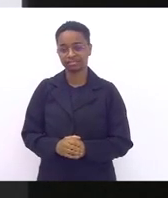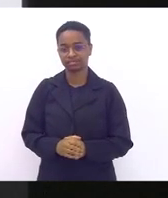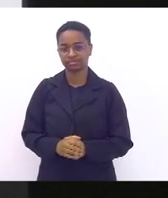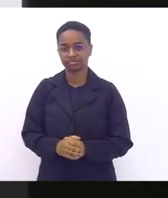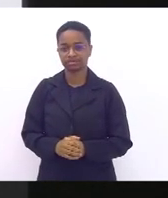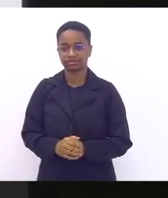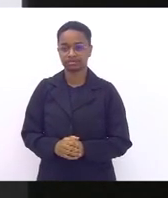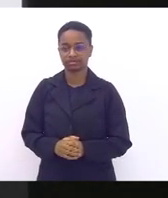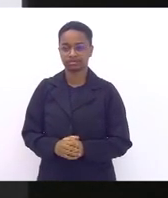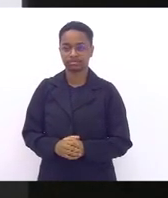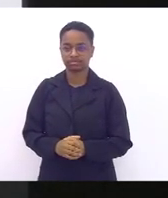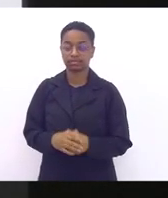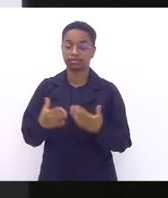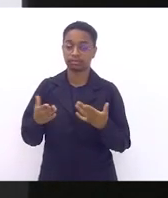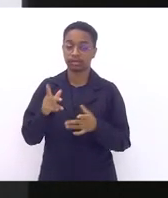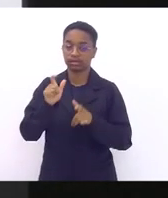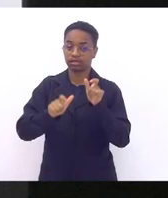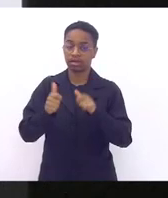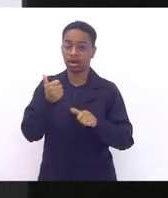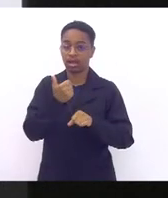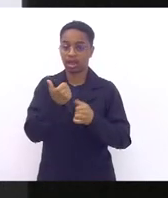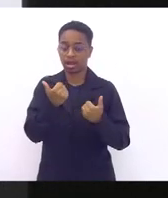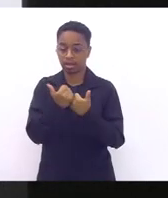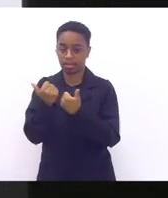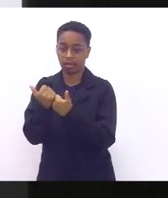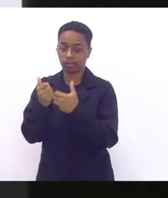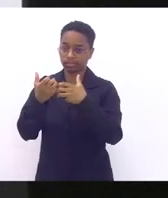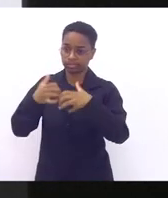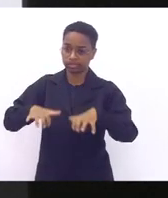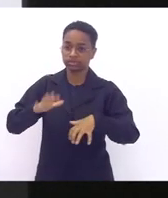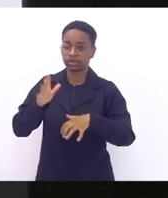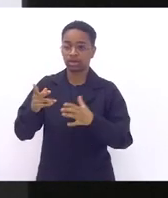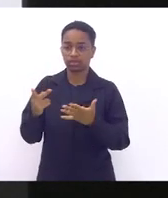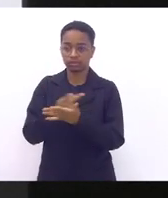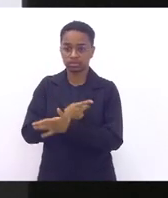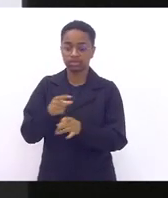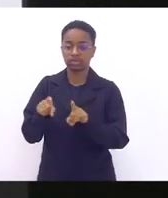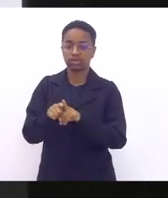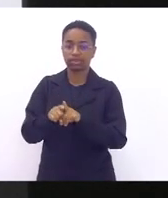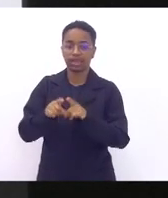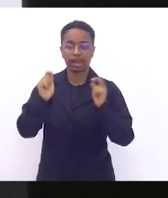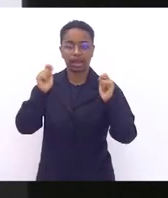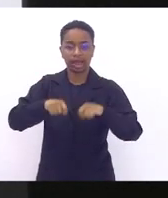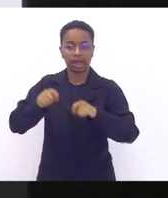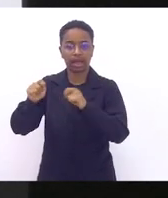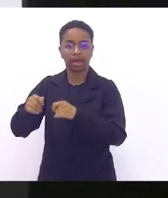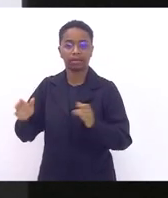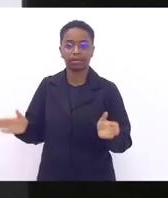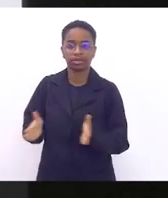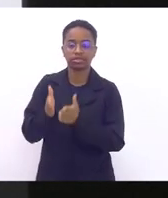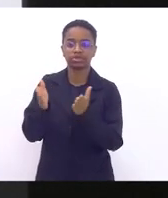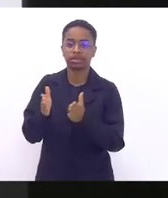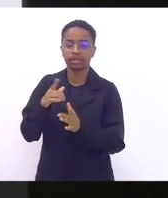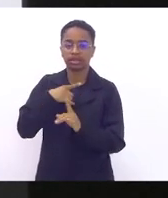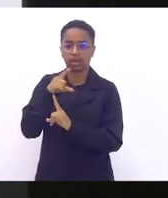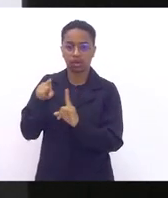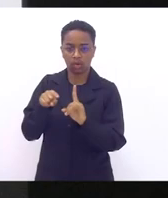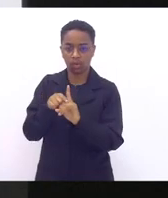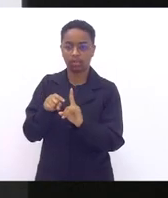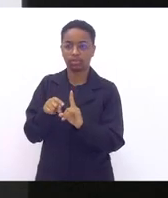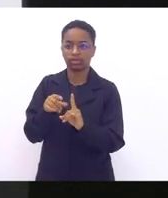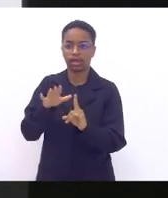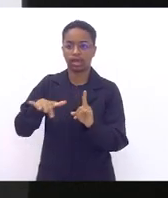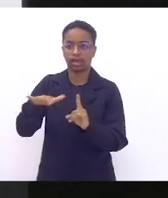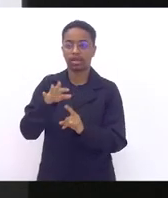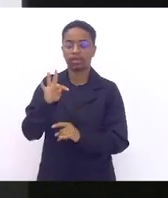Então, assim, os apoiadores descentralizados, isso foi realizado, as capacitações que estavam previstas de manejo de